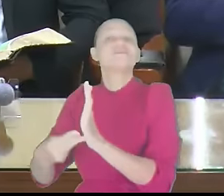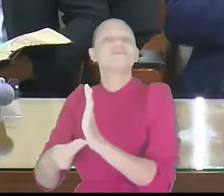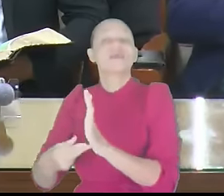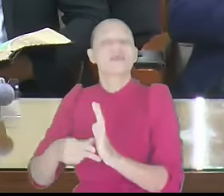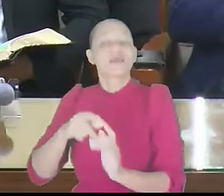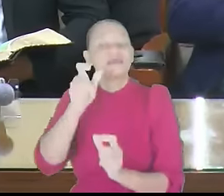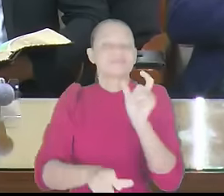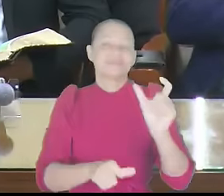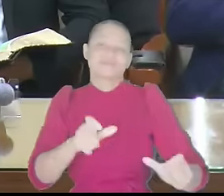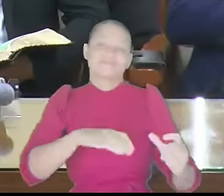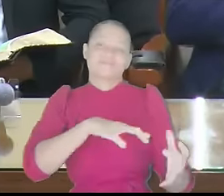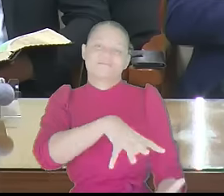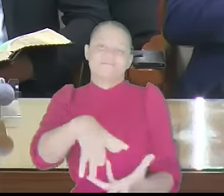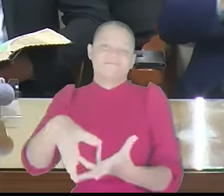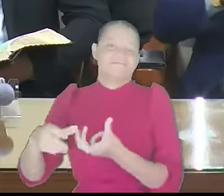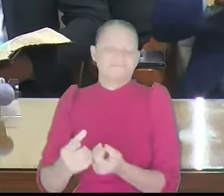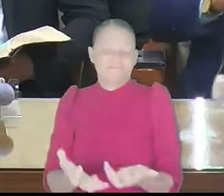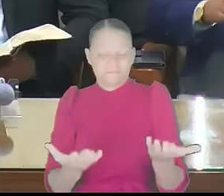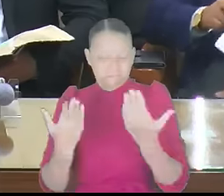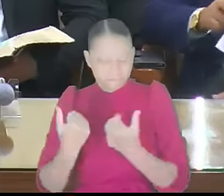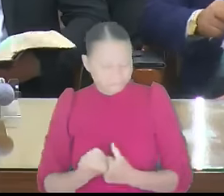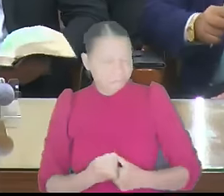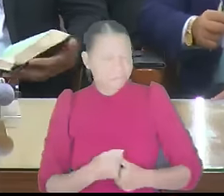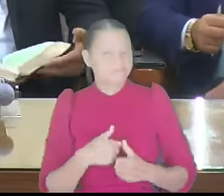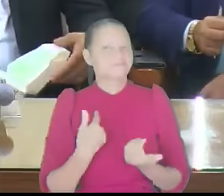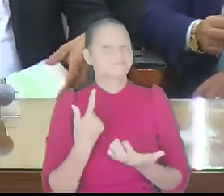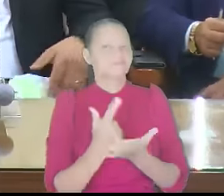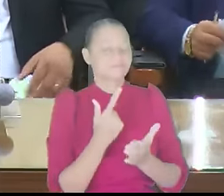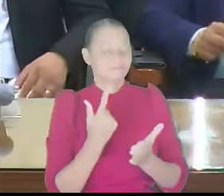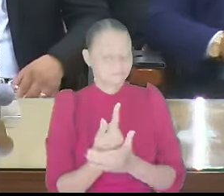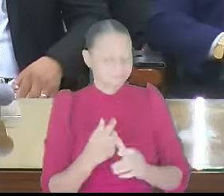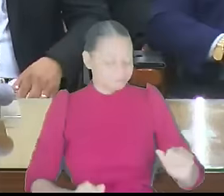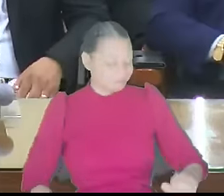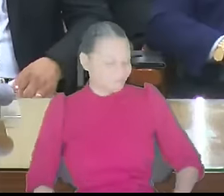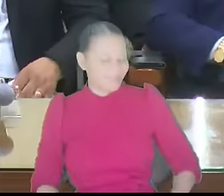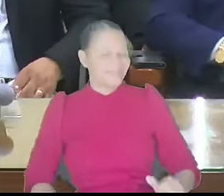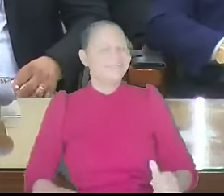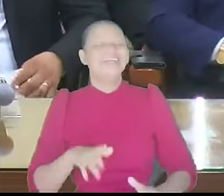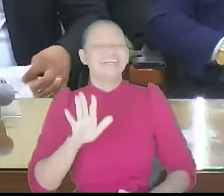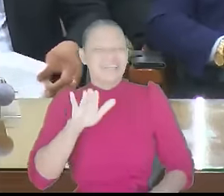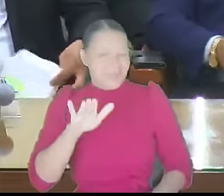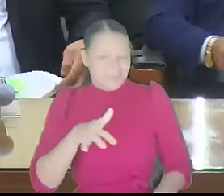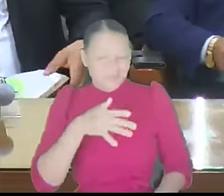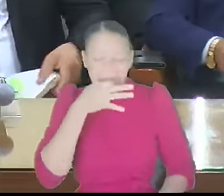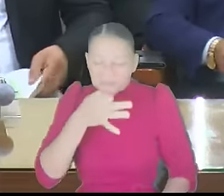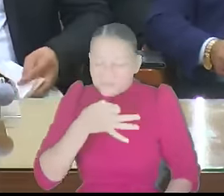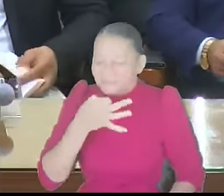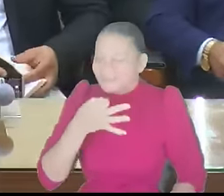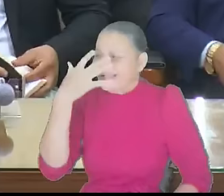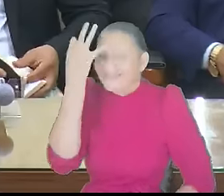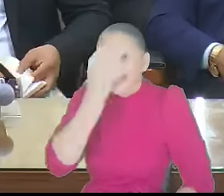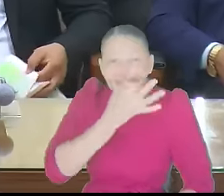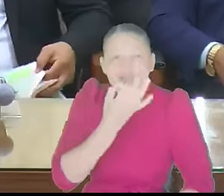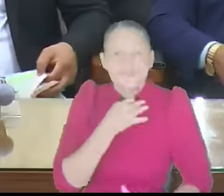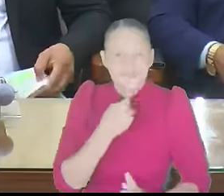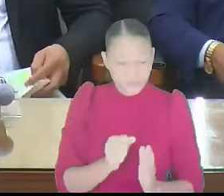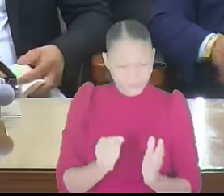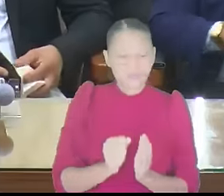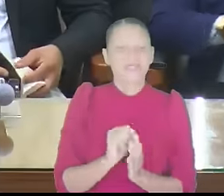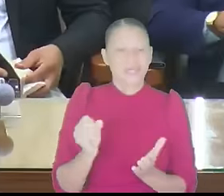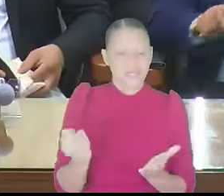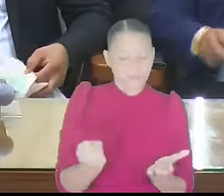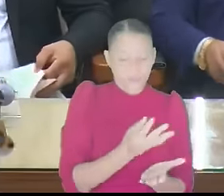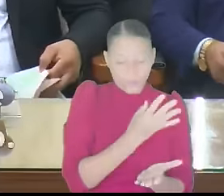Vamos ver isso? Atos 8. Eu acho bonito o casamento do Antigo Testamento com o Novo. Atos 8 e